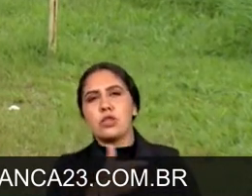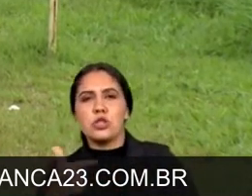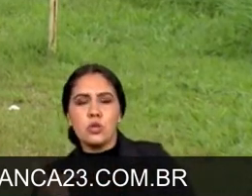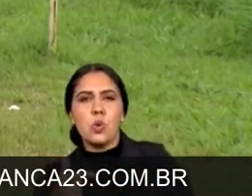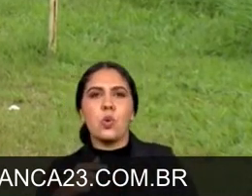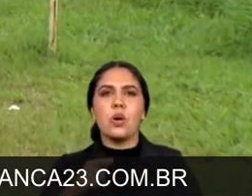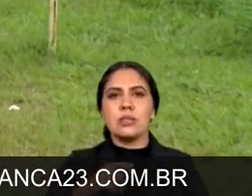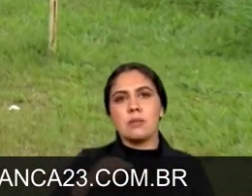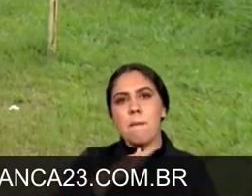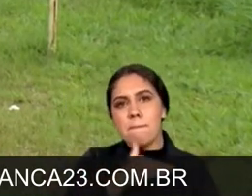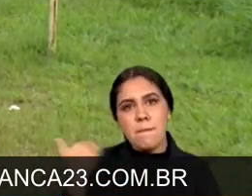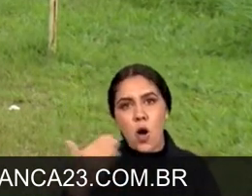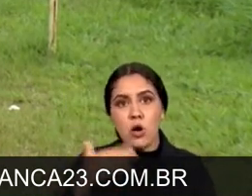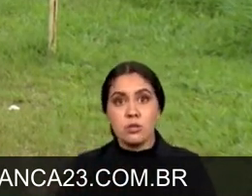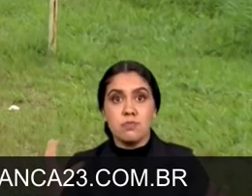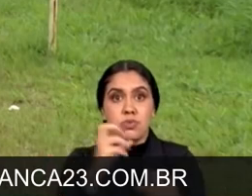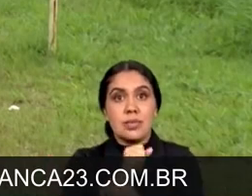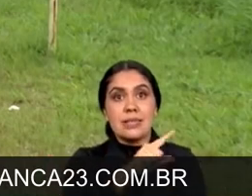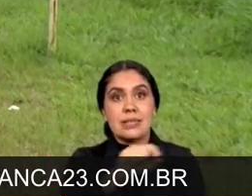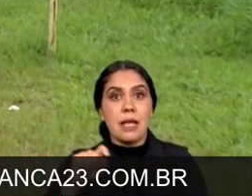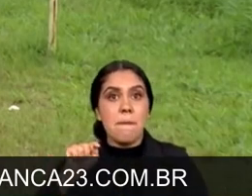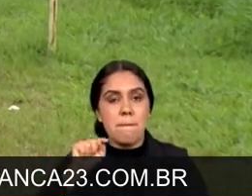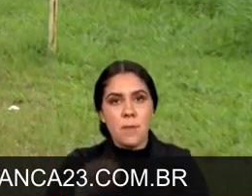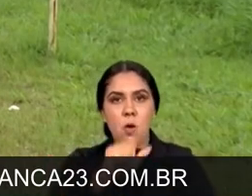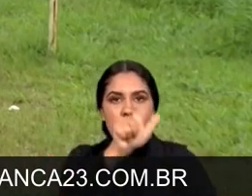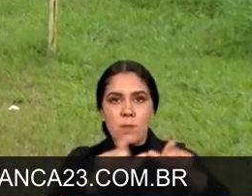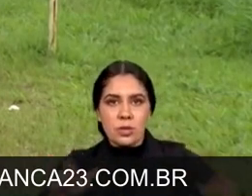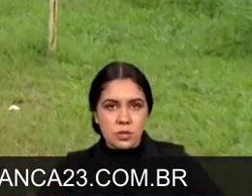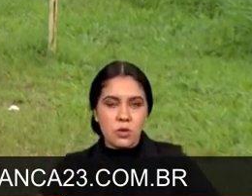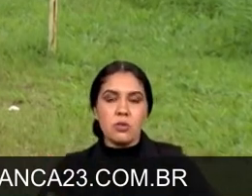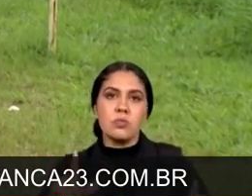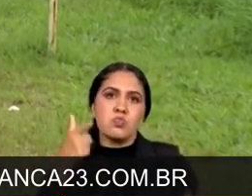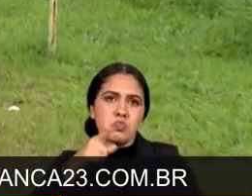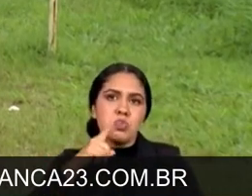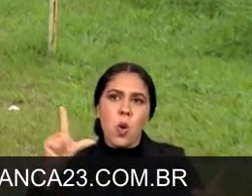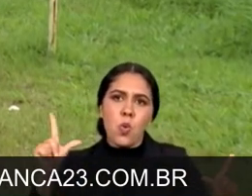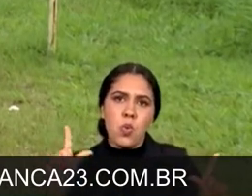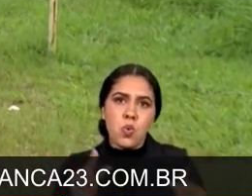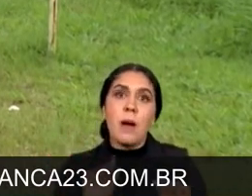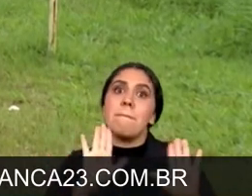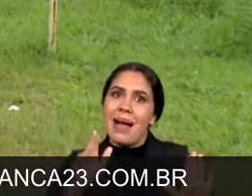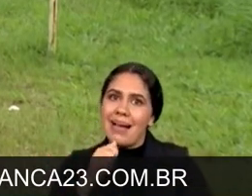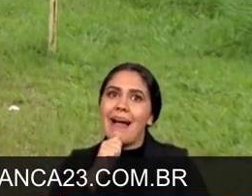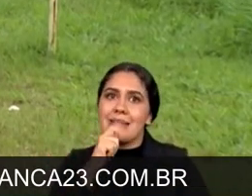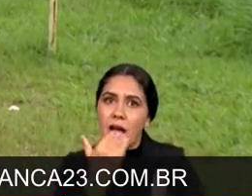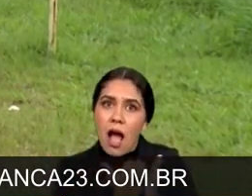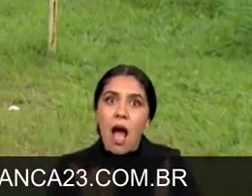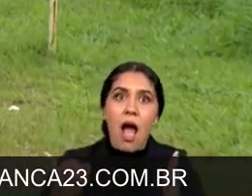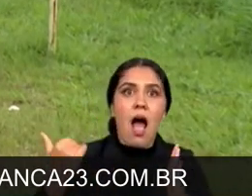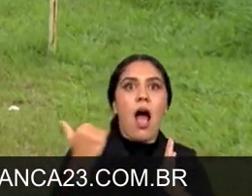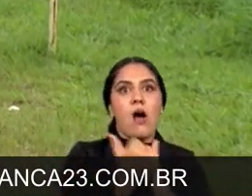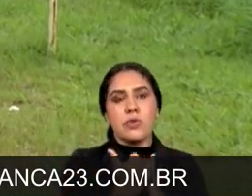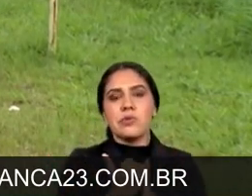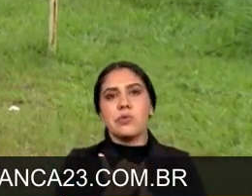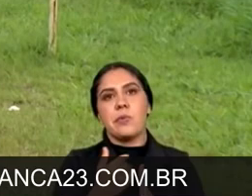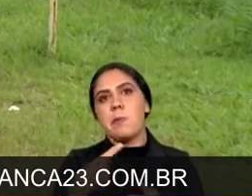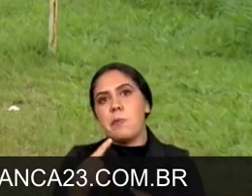mil habitantes e caiu para em torno de 15, 16 mortes por 100 mil habitantes, que mesmo assim é muito alta. É muito alta